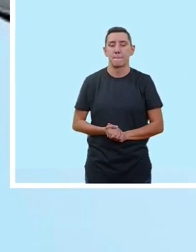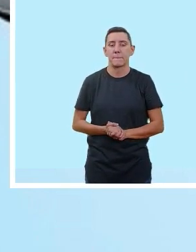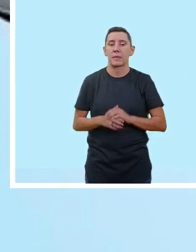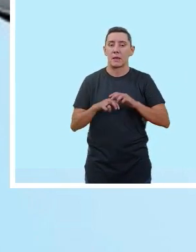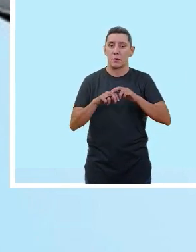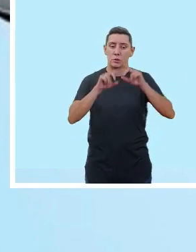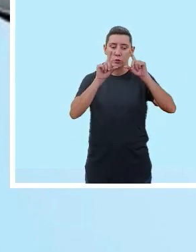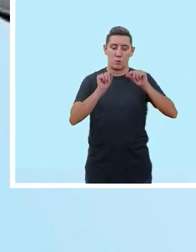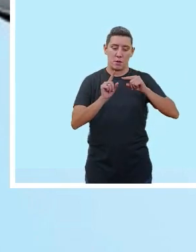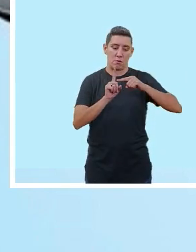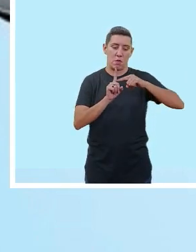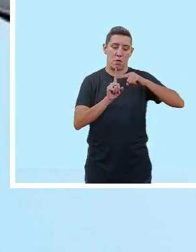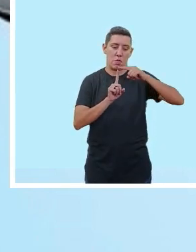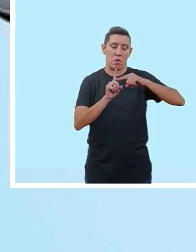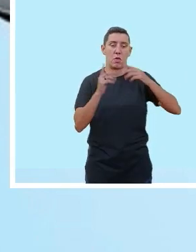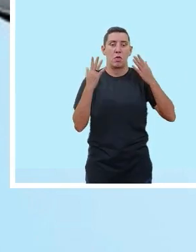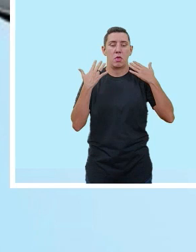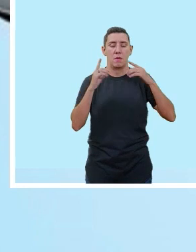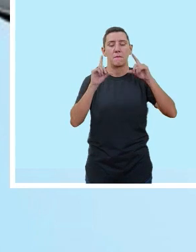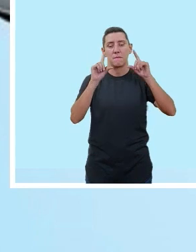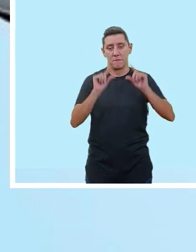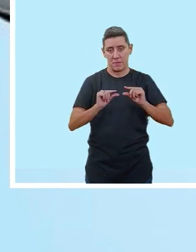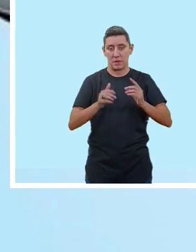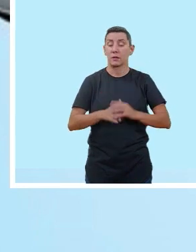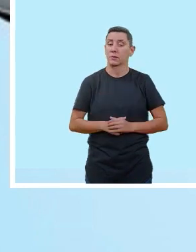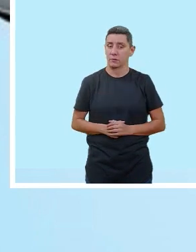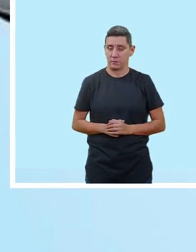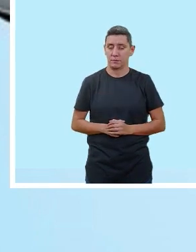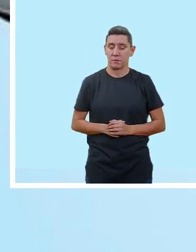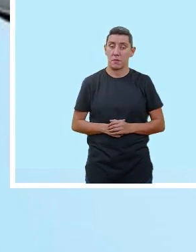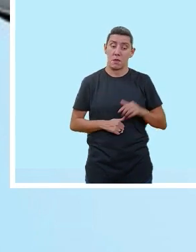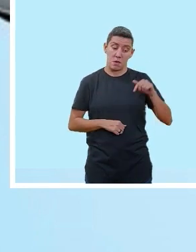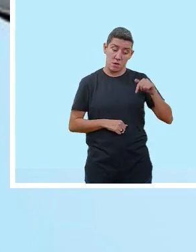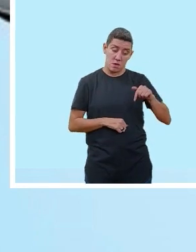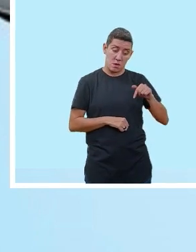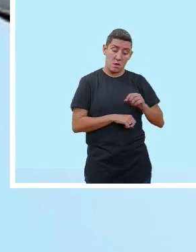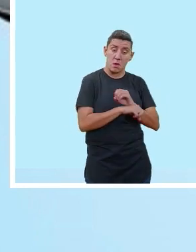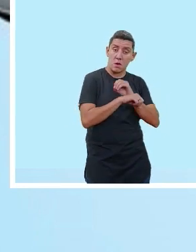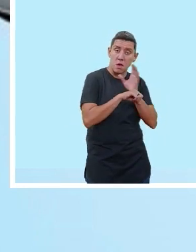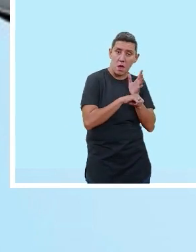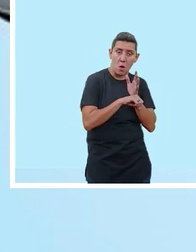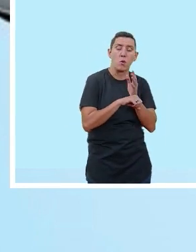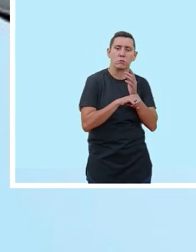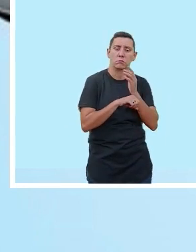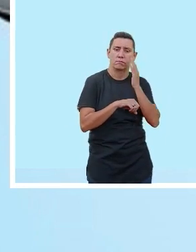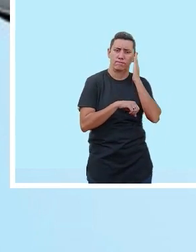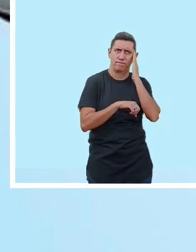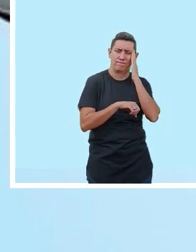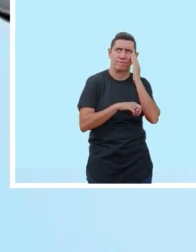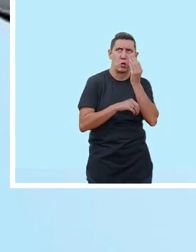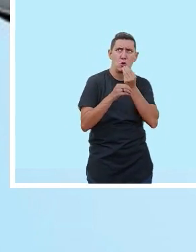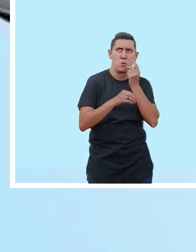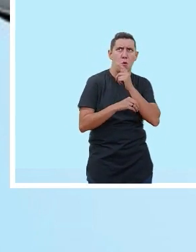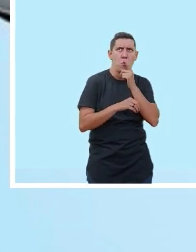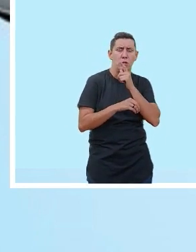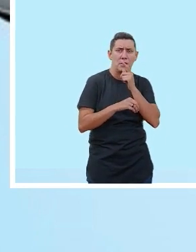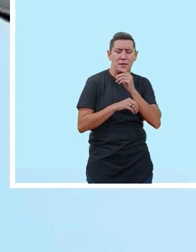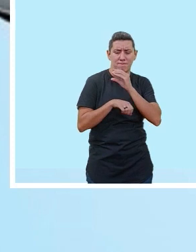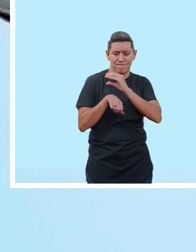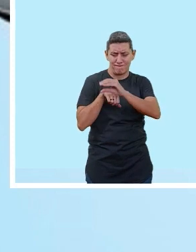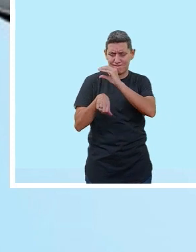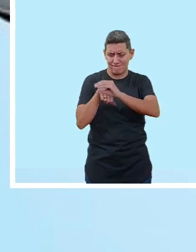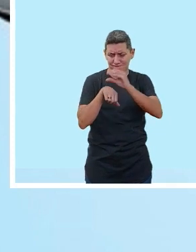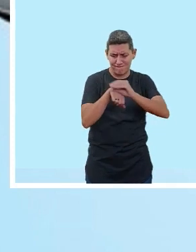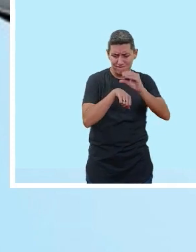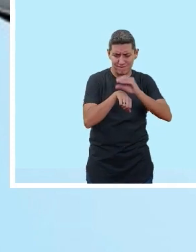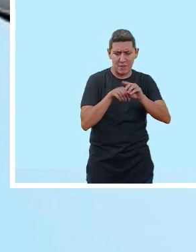ao efeito estufa. E a Howe tem investido muito em relação a soluções e tecnologias para que a gente